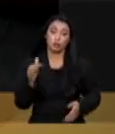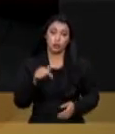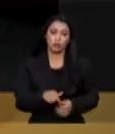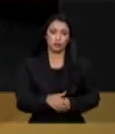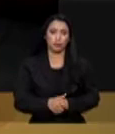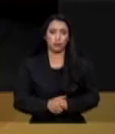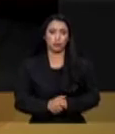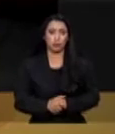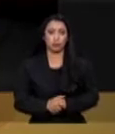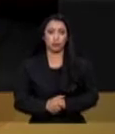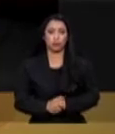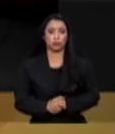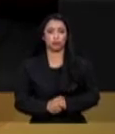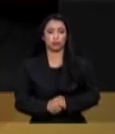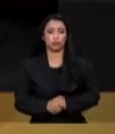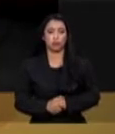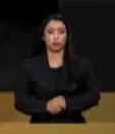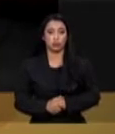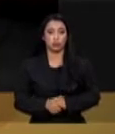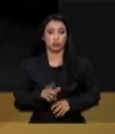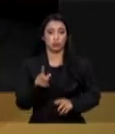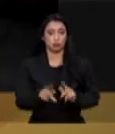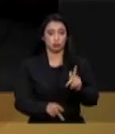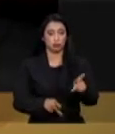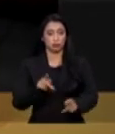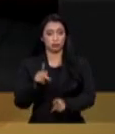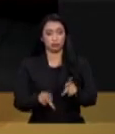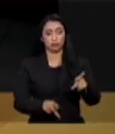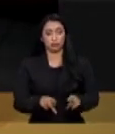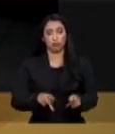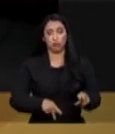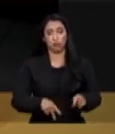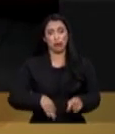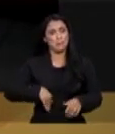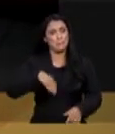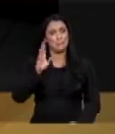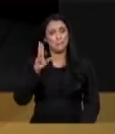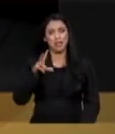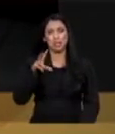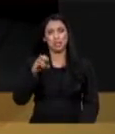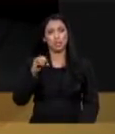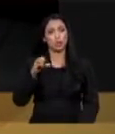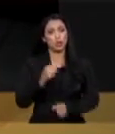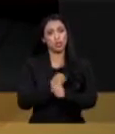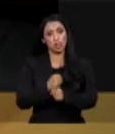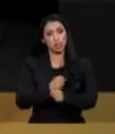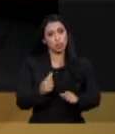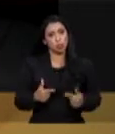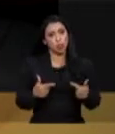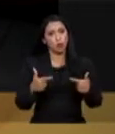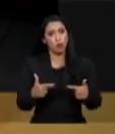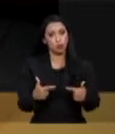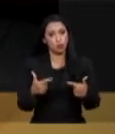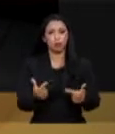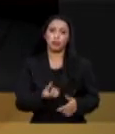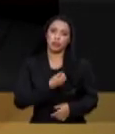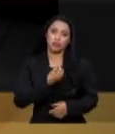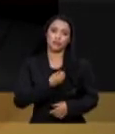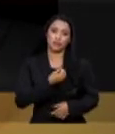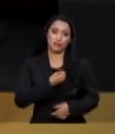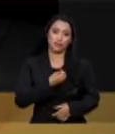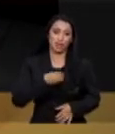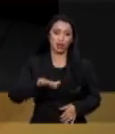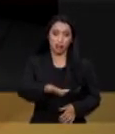são esses mesmos povos que, há mais de 5 séculos, ainda lutam para viverem dignamente em seus territórios